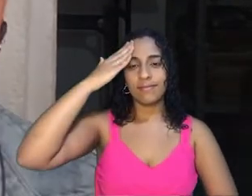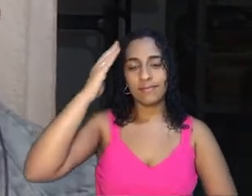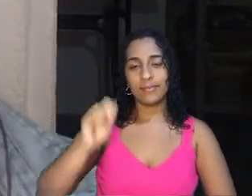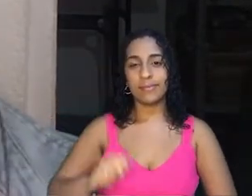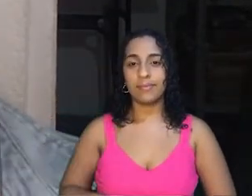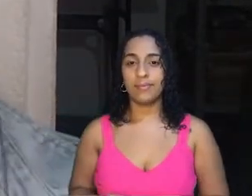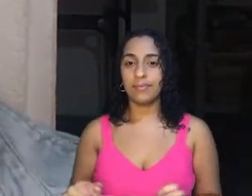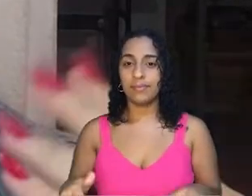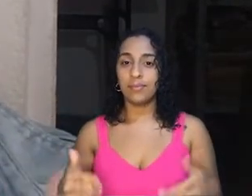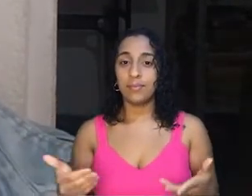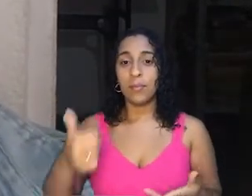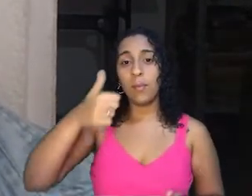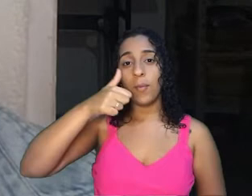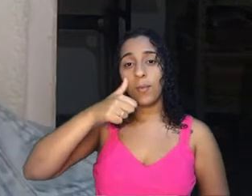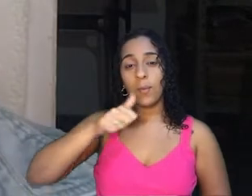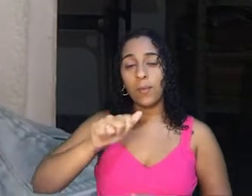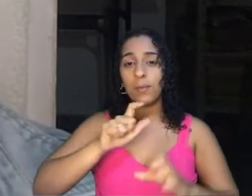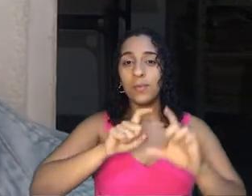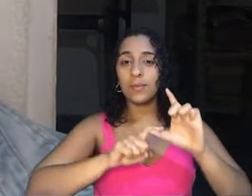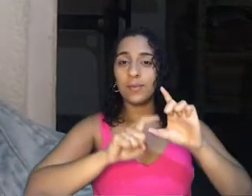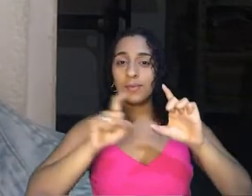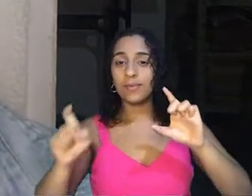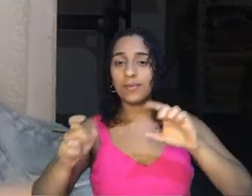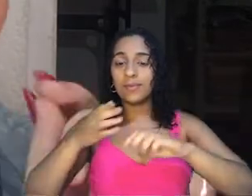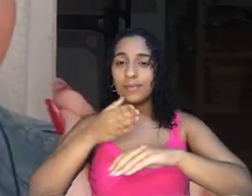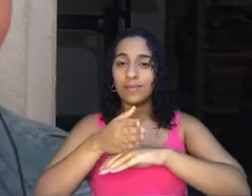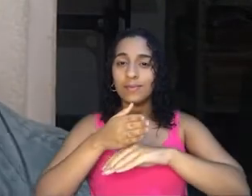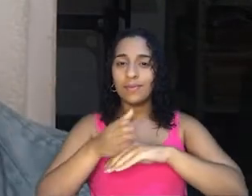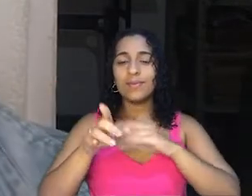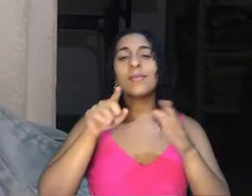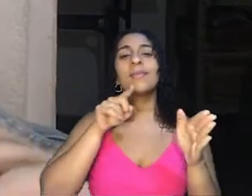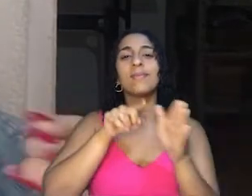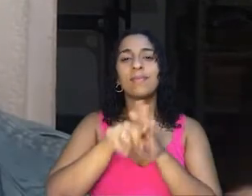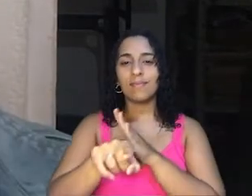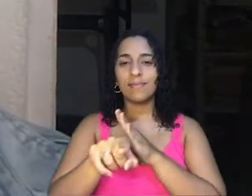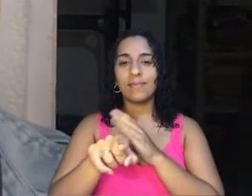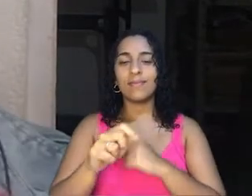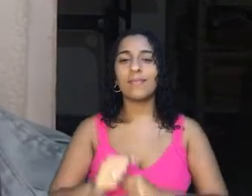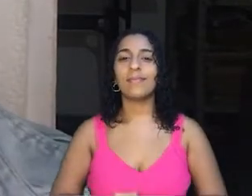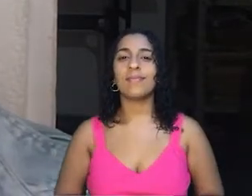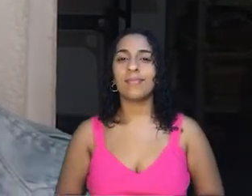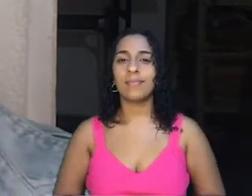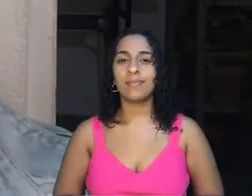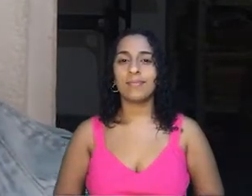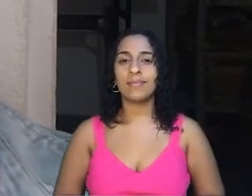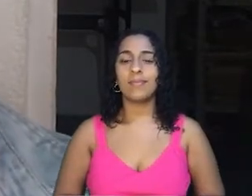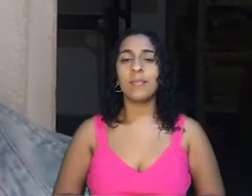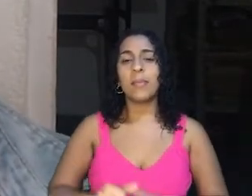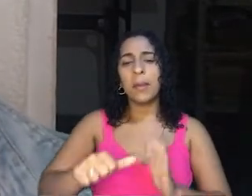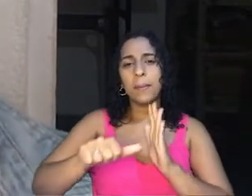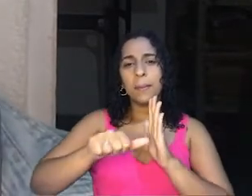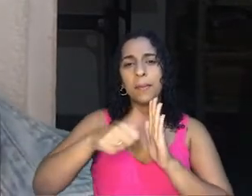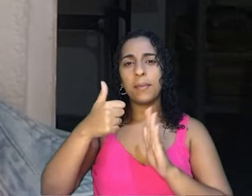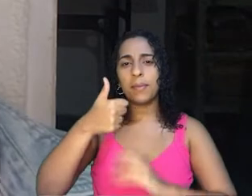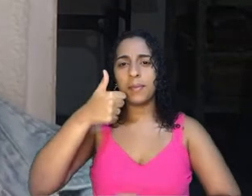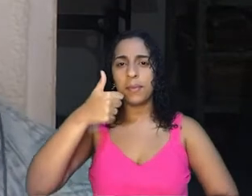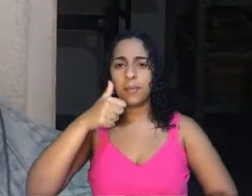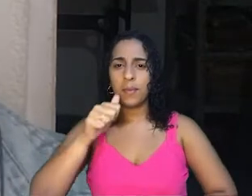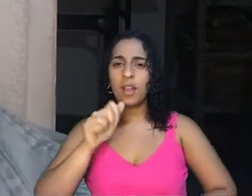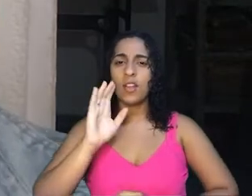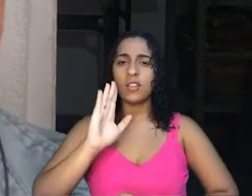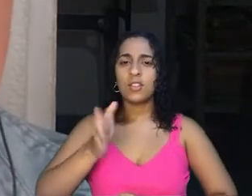fica o questionamento né primeira autora já faz uma já provoca sobre